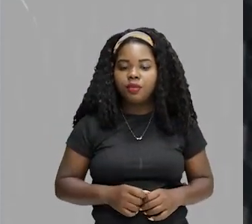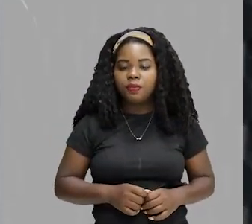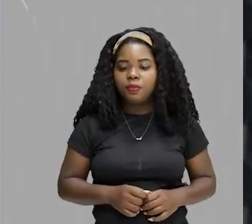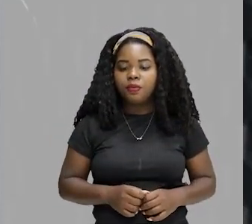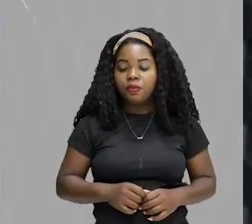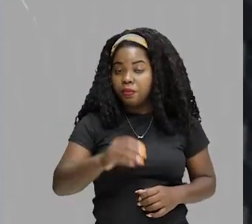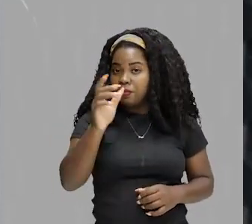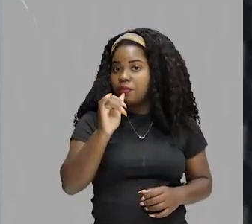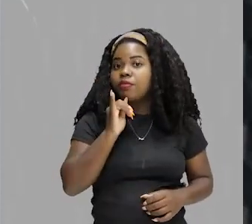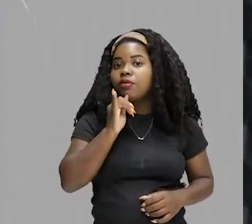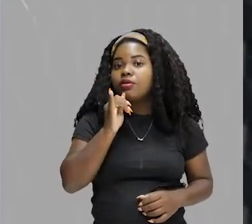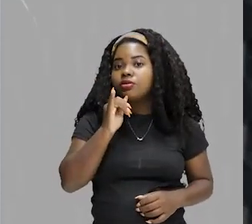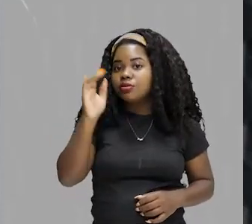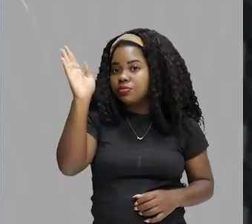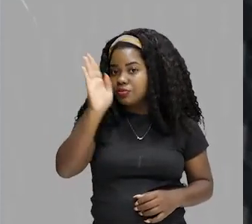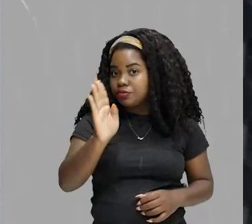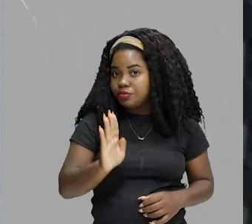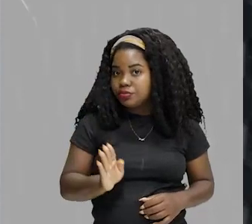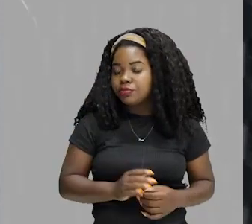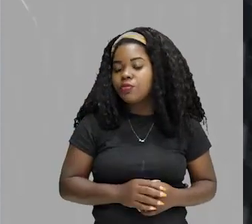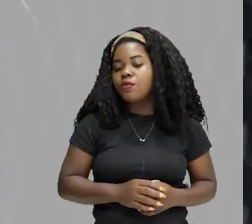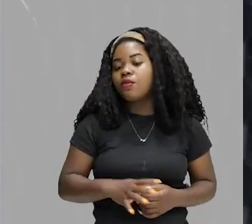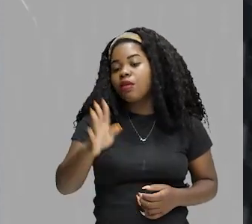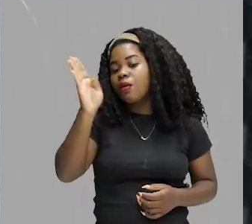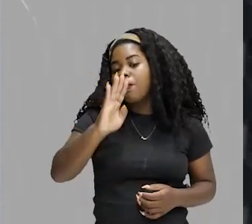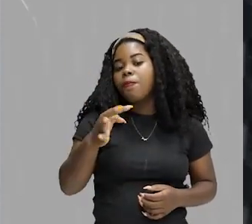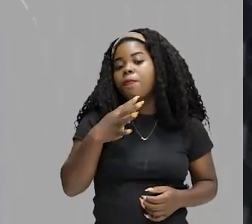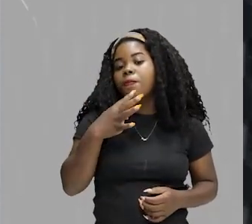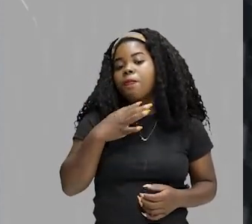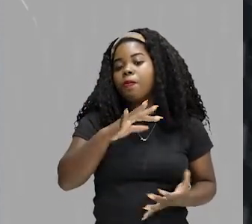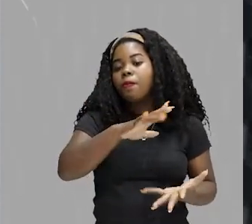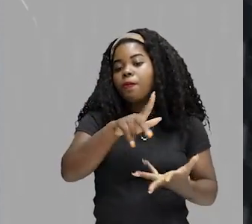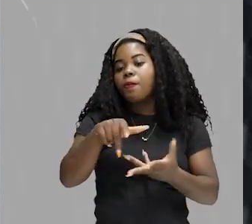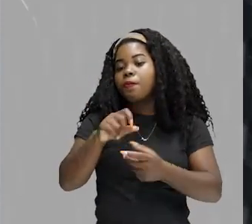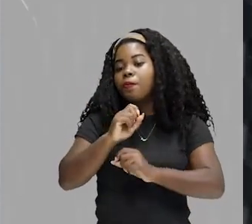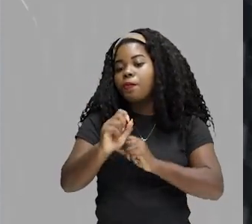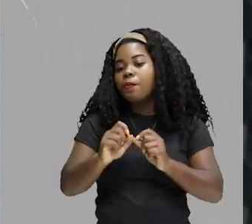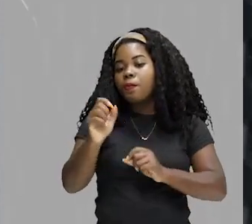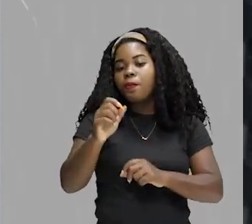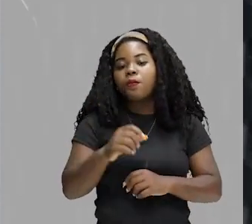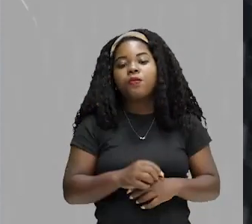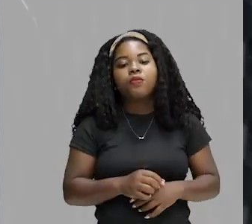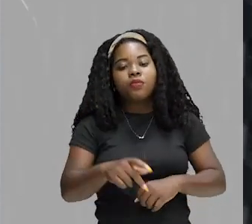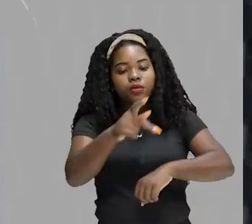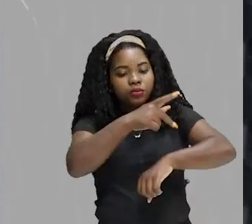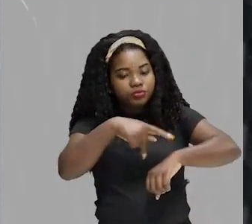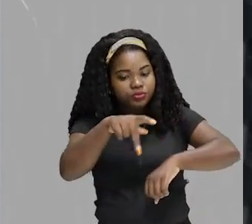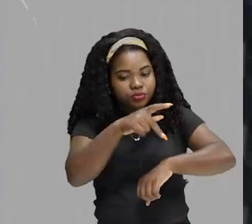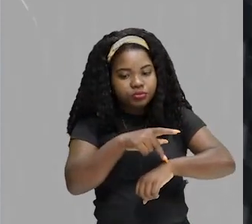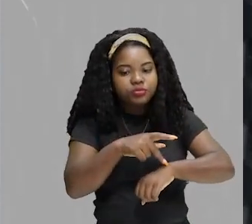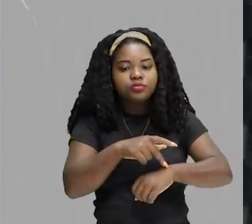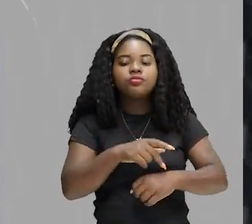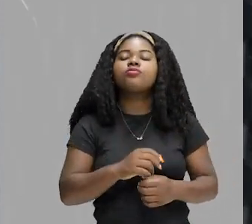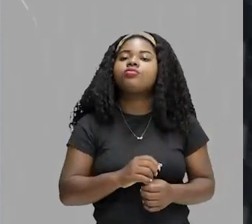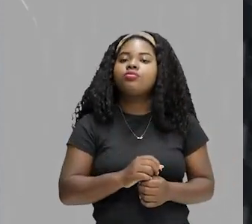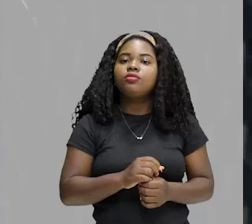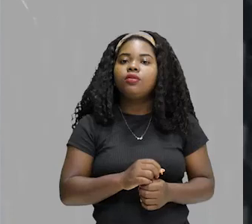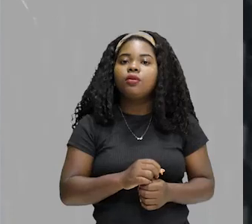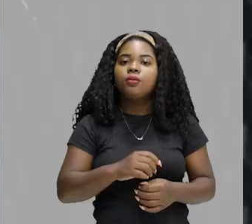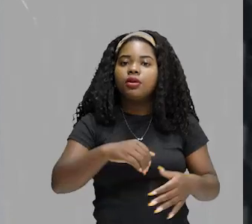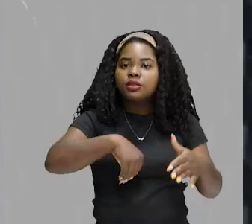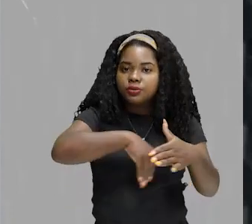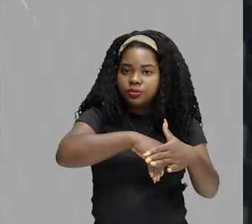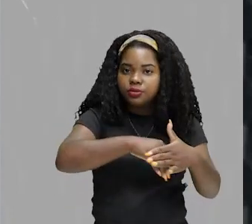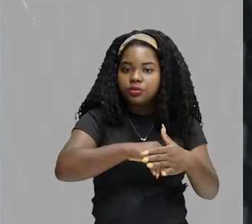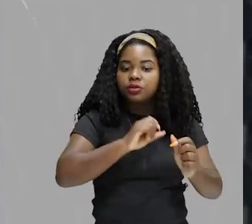No Brasil. O Brasil é conhecido mundialmente como o quê? O país do futebol. Então, o que vai ser mais explorado pela